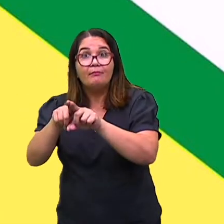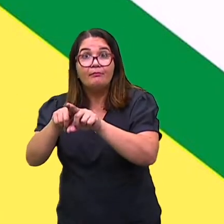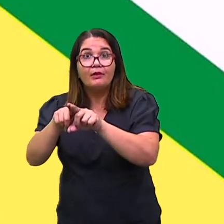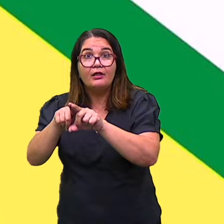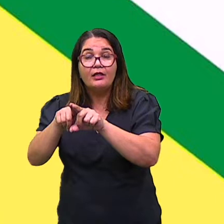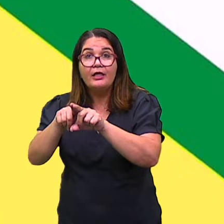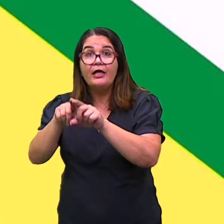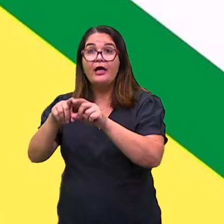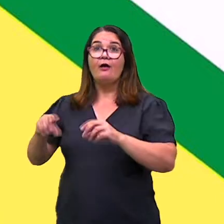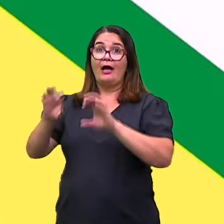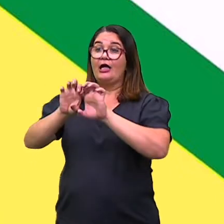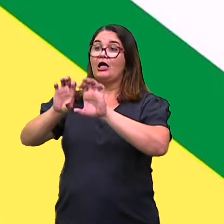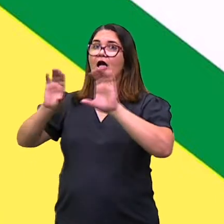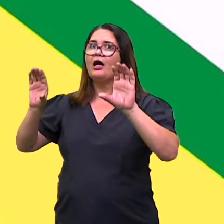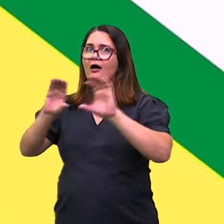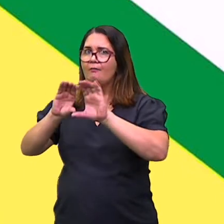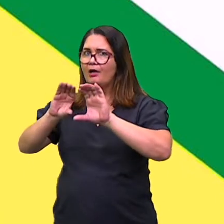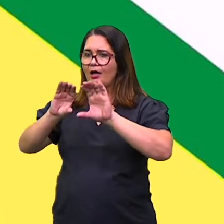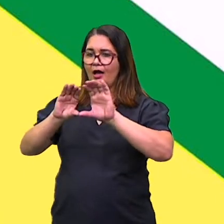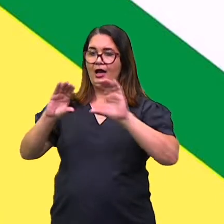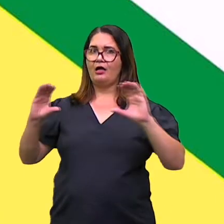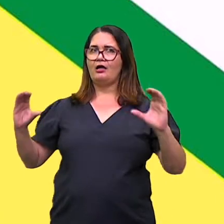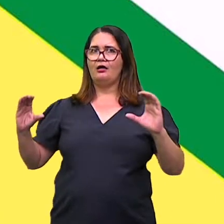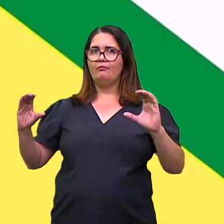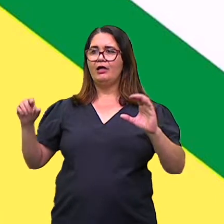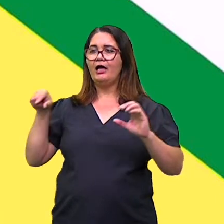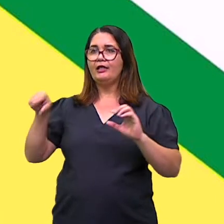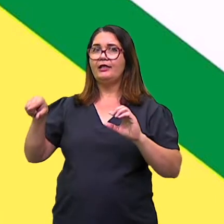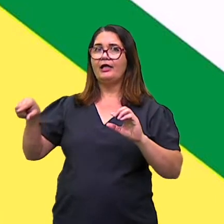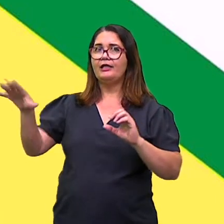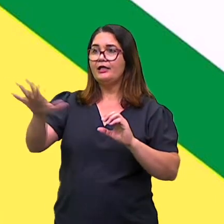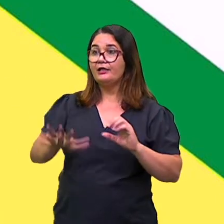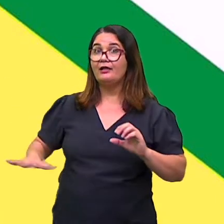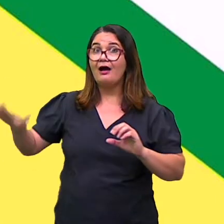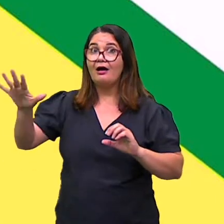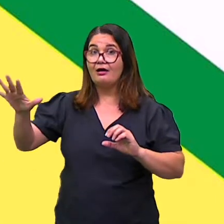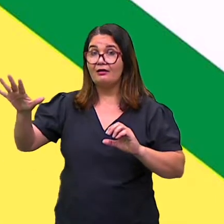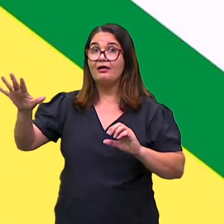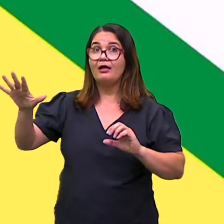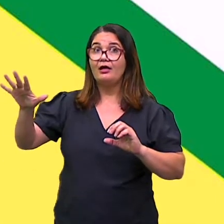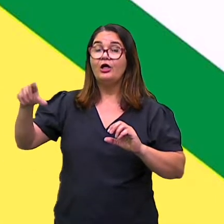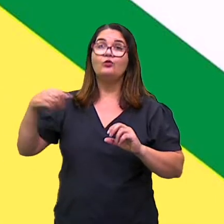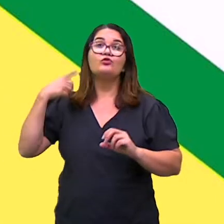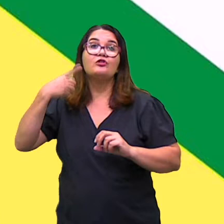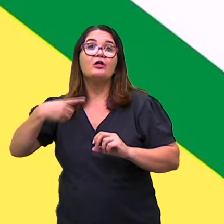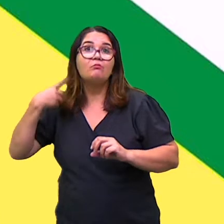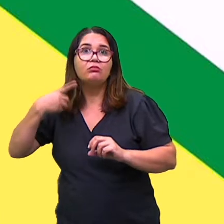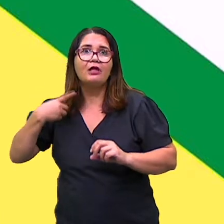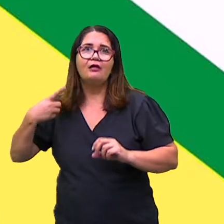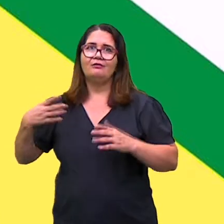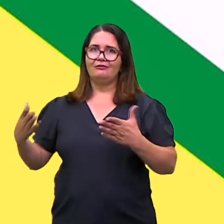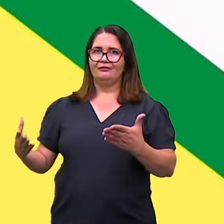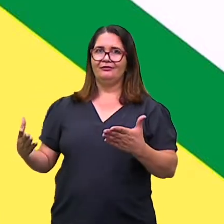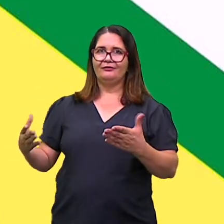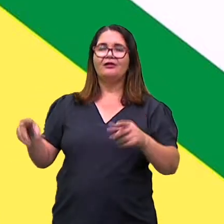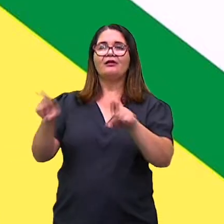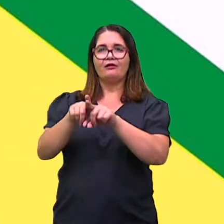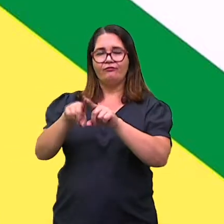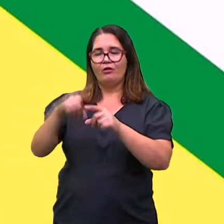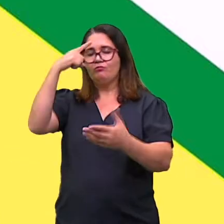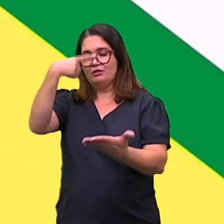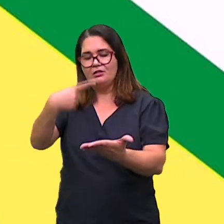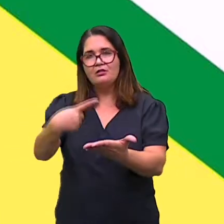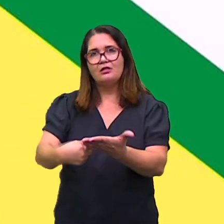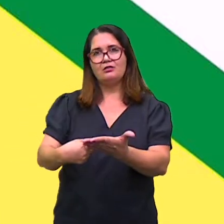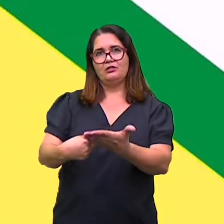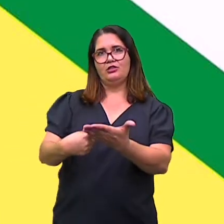até 10 dias, a comissão precisa emitir um parecer favorável ou